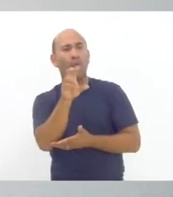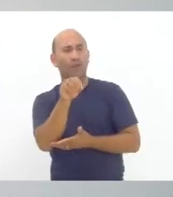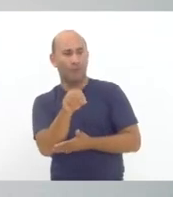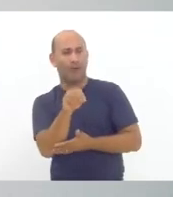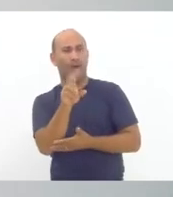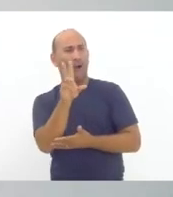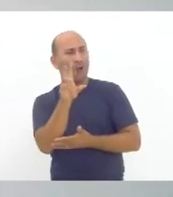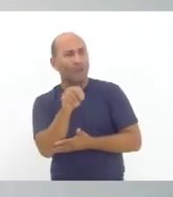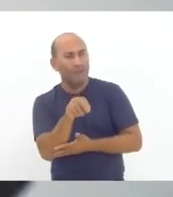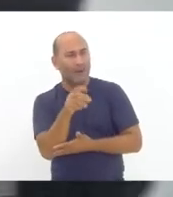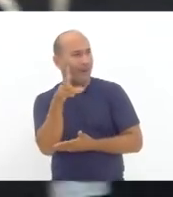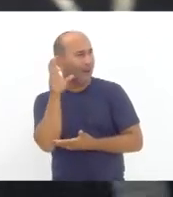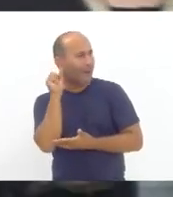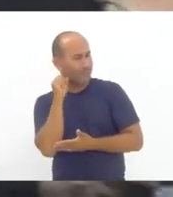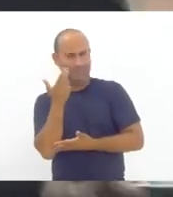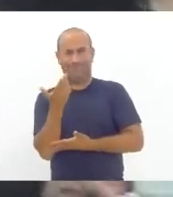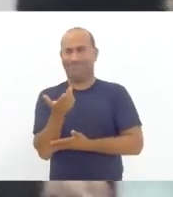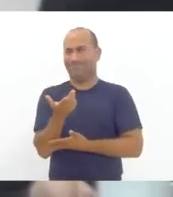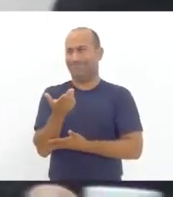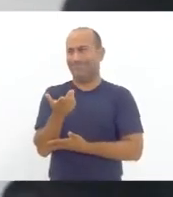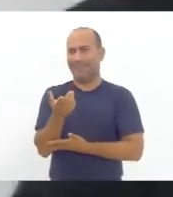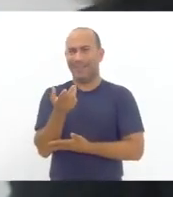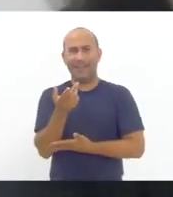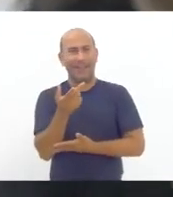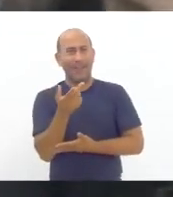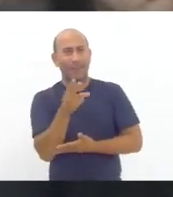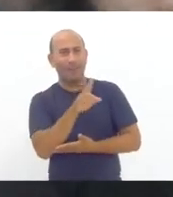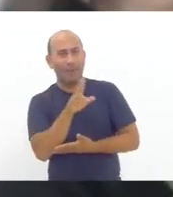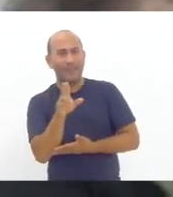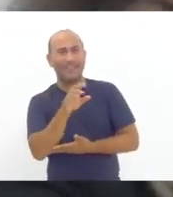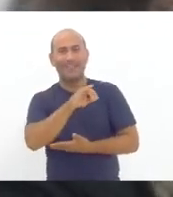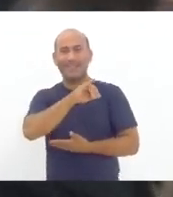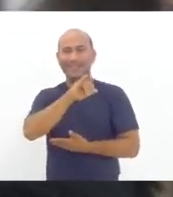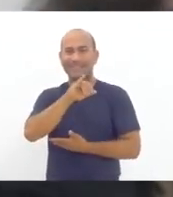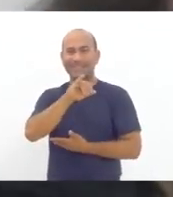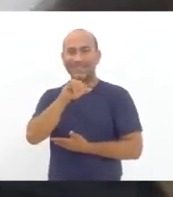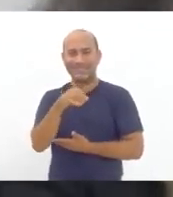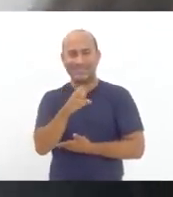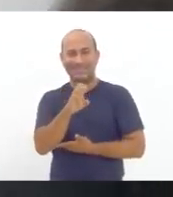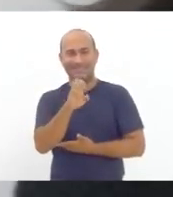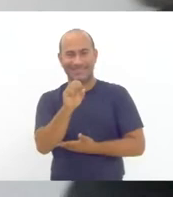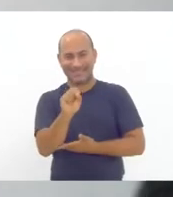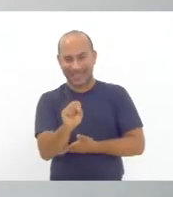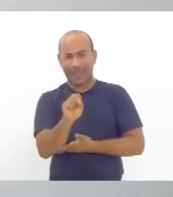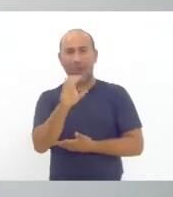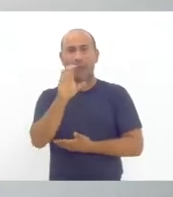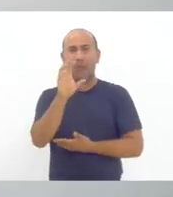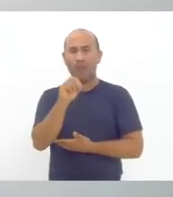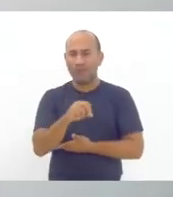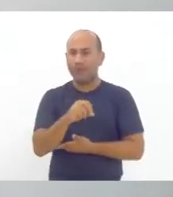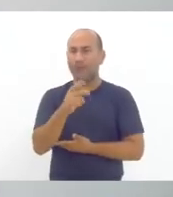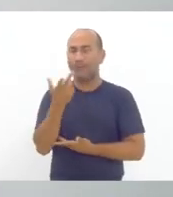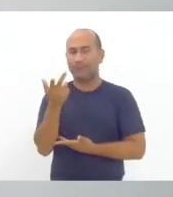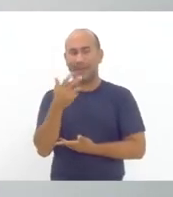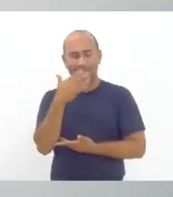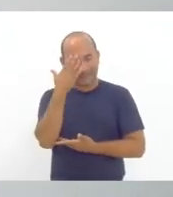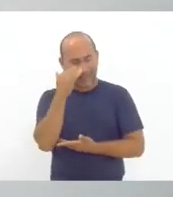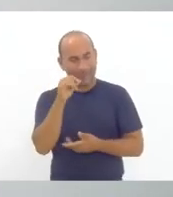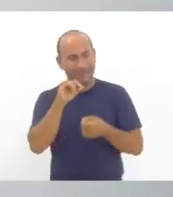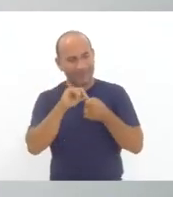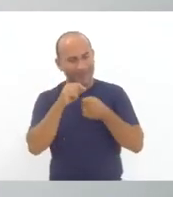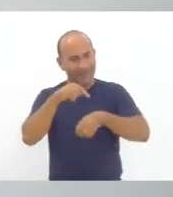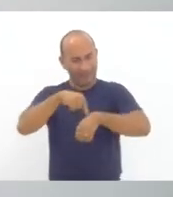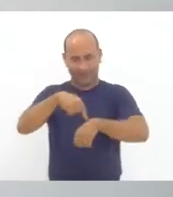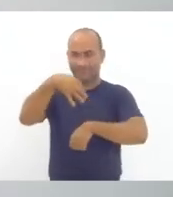o resto da vida ele que faleceu há três anos então esse improviso esse fazer na hora quem sabe faz na hora